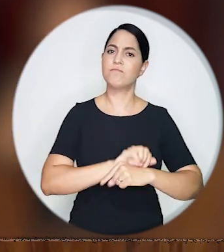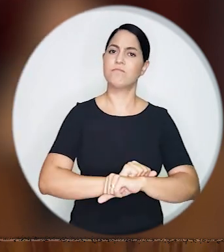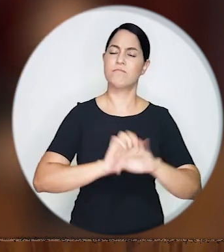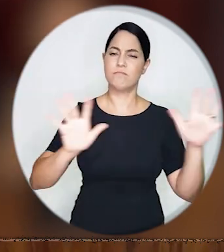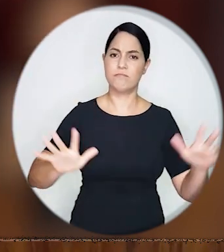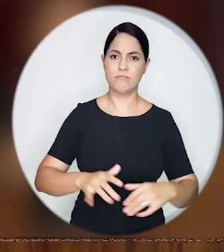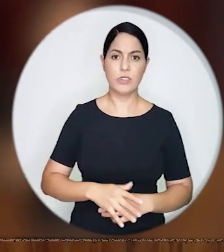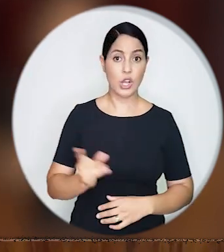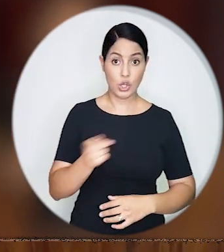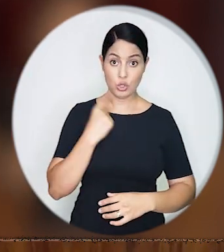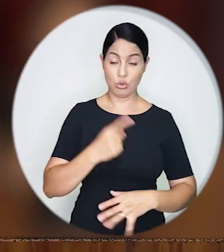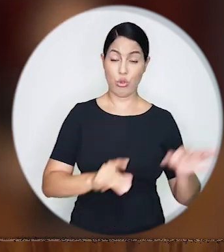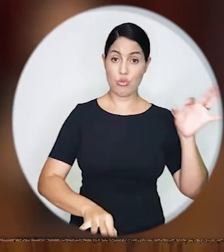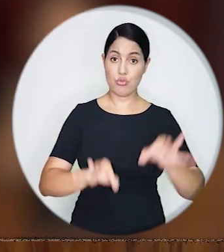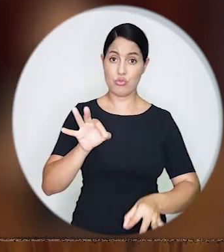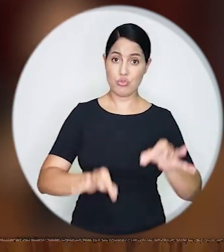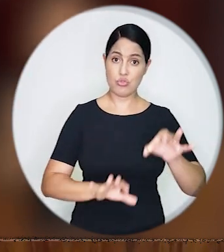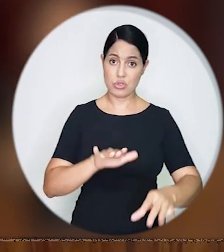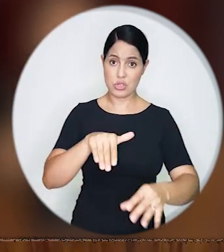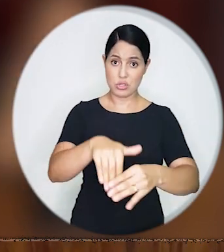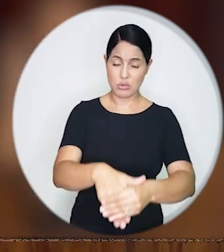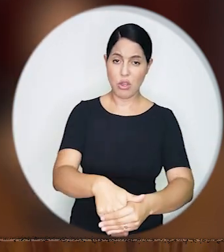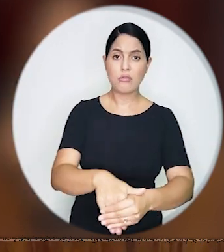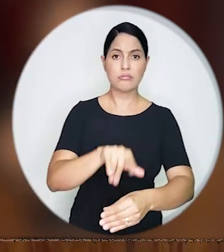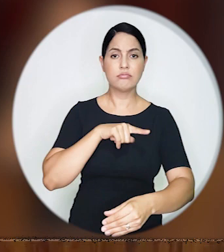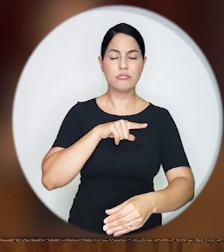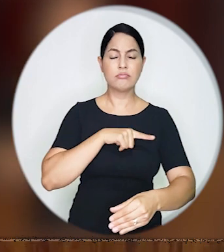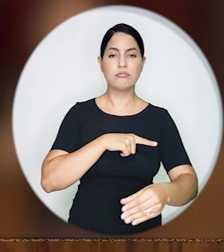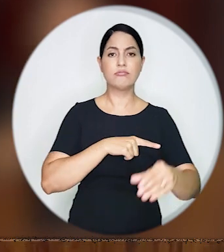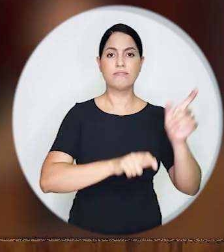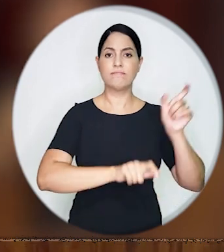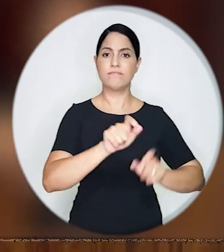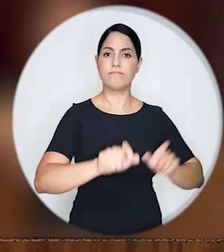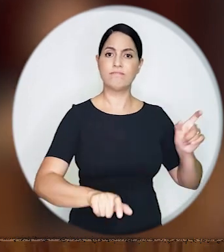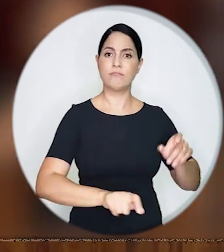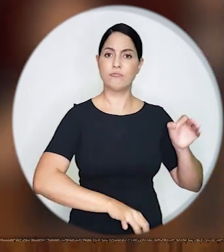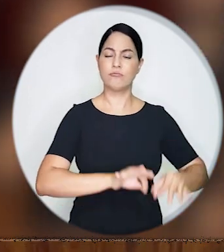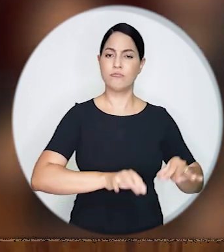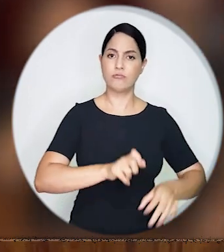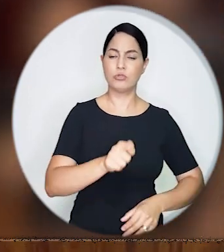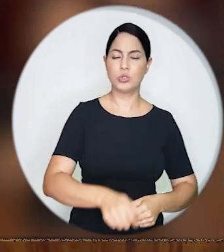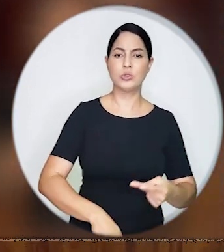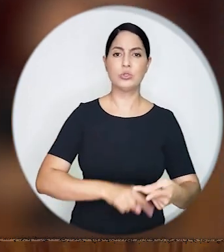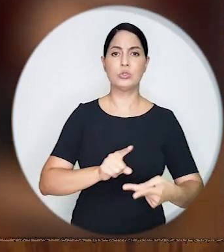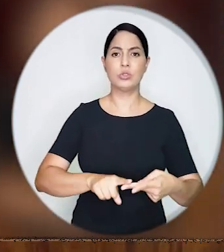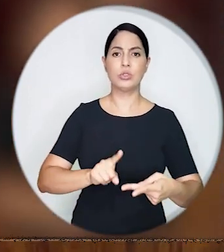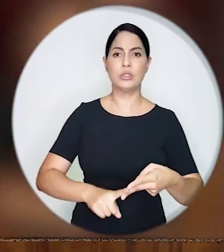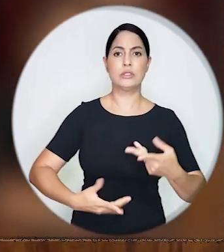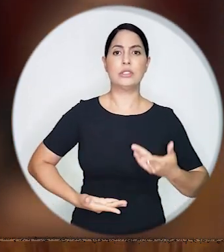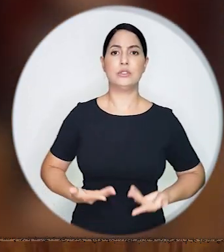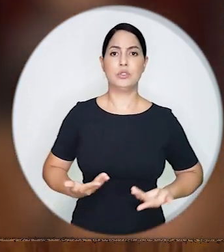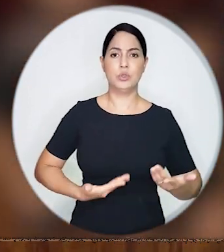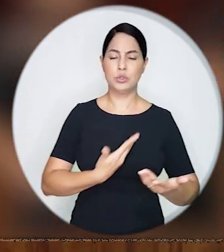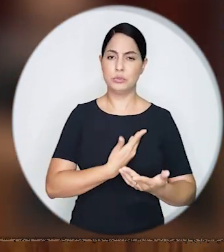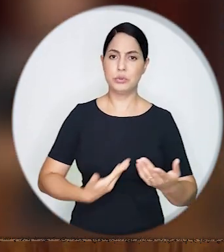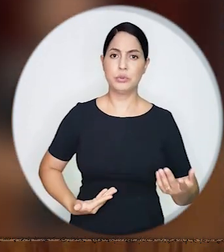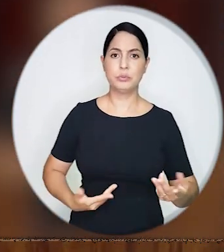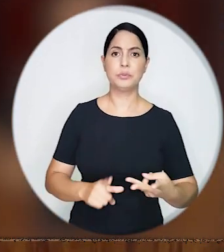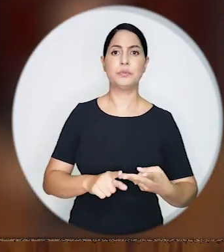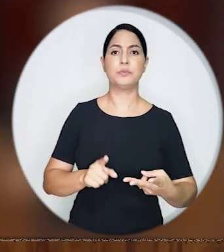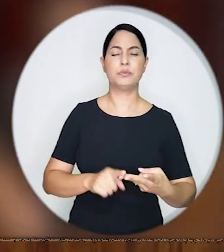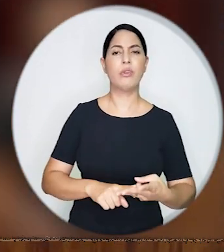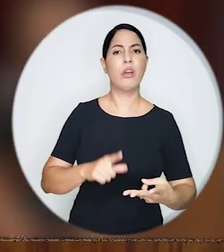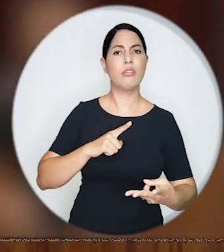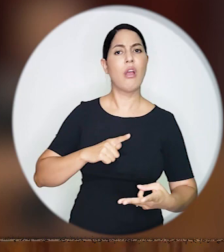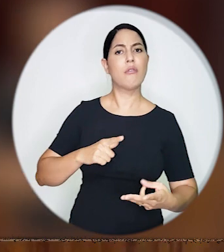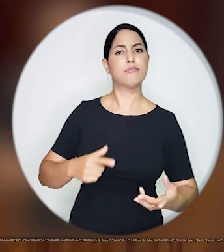realizado. Devemos a eficiência do nosso sistema de justiça eleitoral a seus magistrados, aos servidores públicos devotos